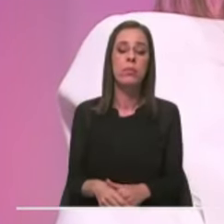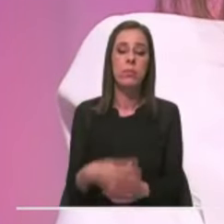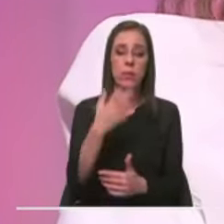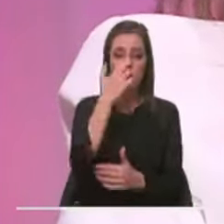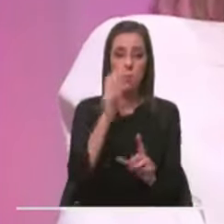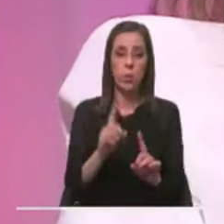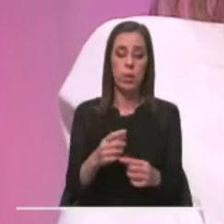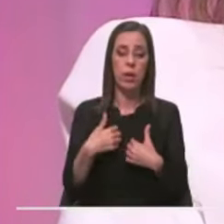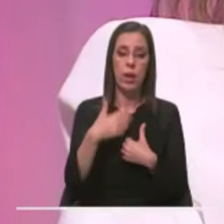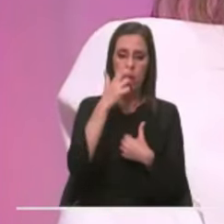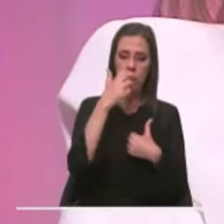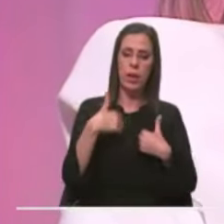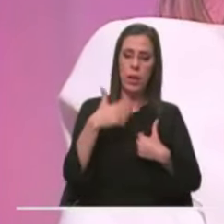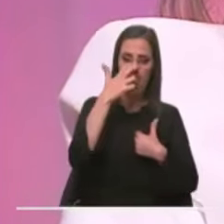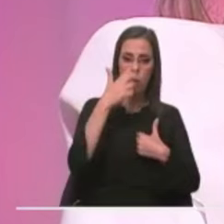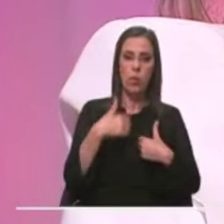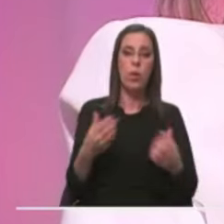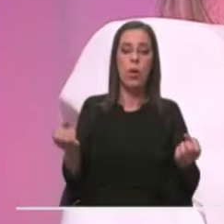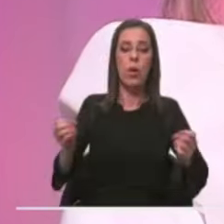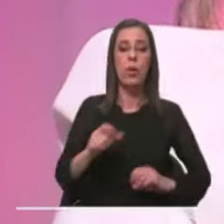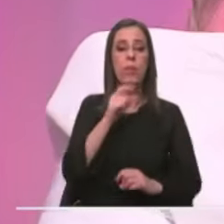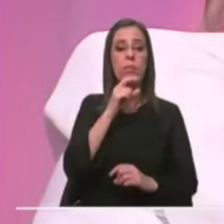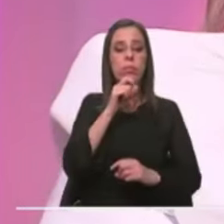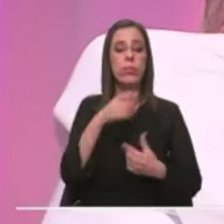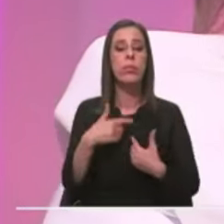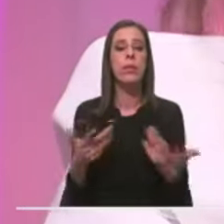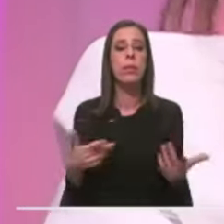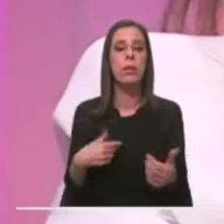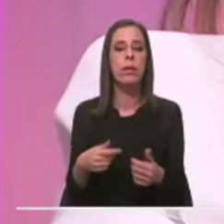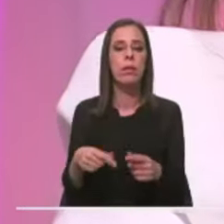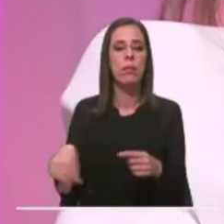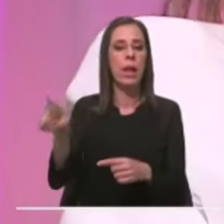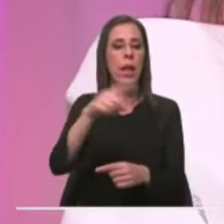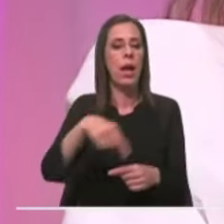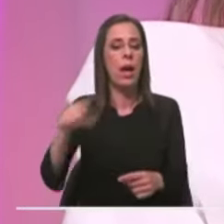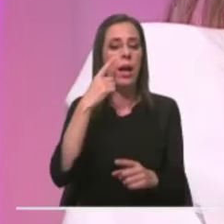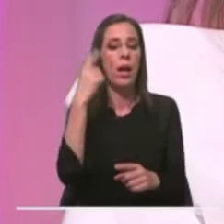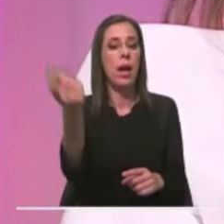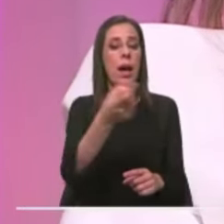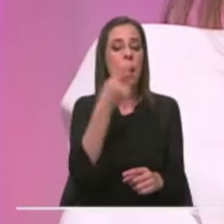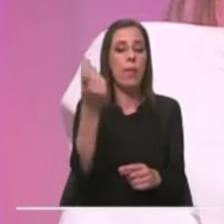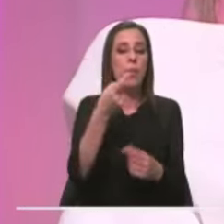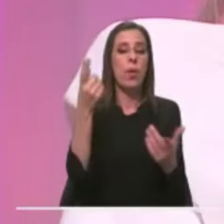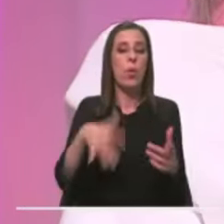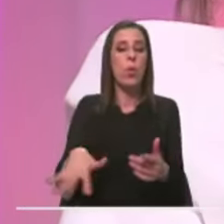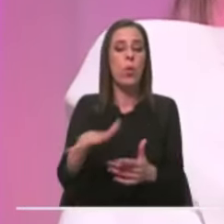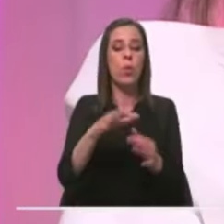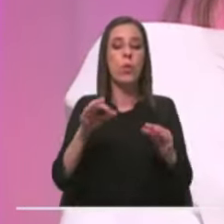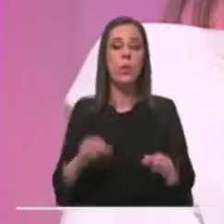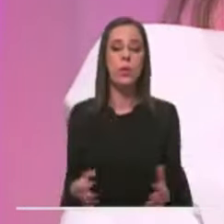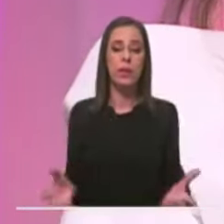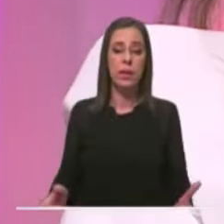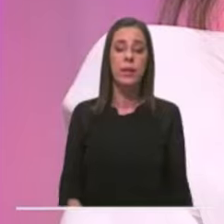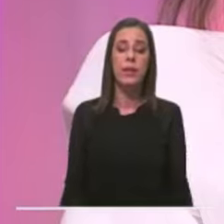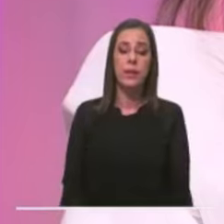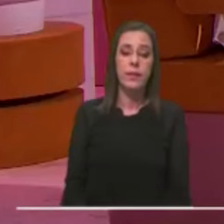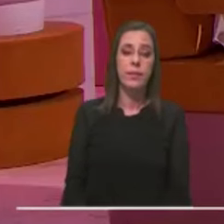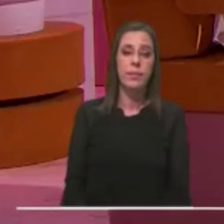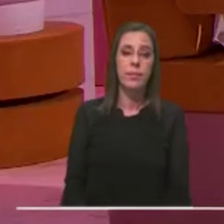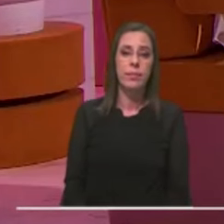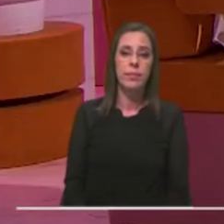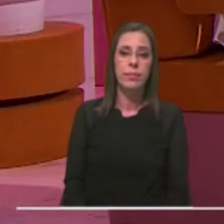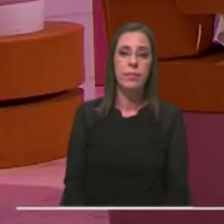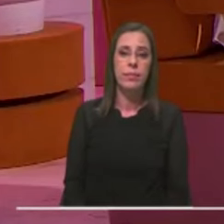curiosidade eu tenho curiosidade não tenho é a possibilidade de andar ali à procura o sítio proc Mas que